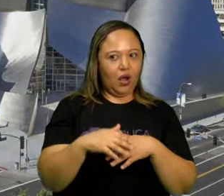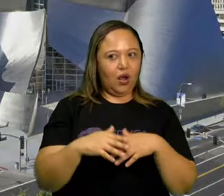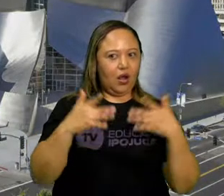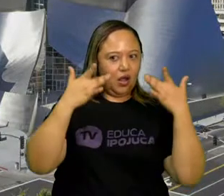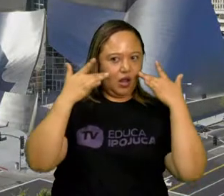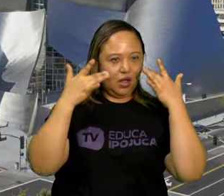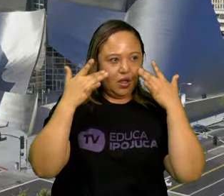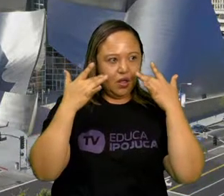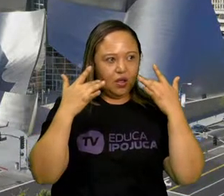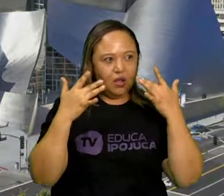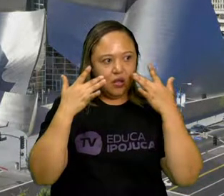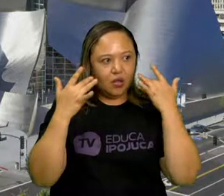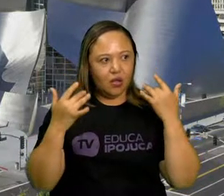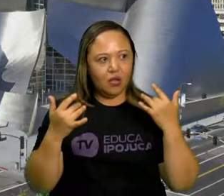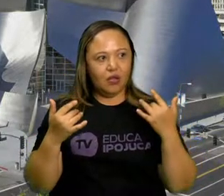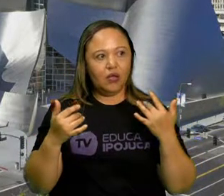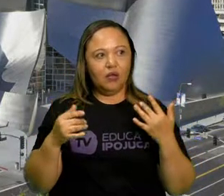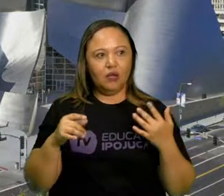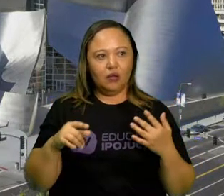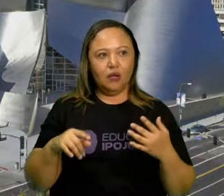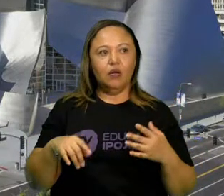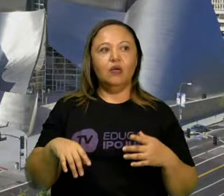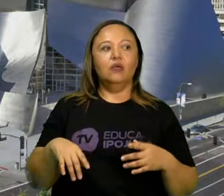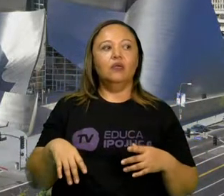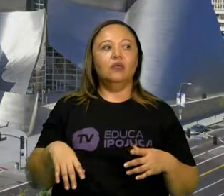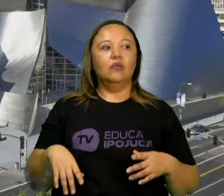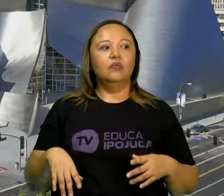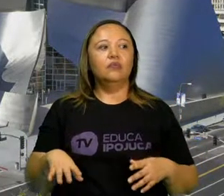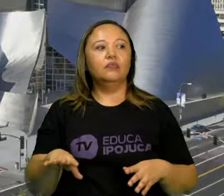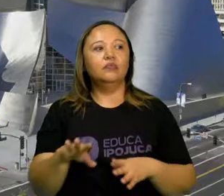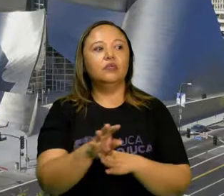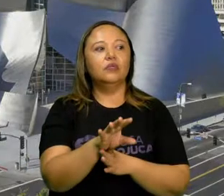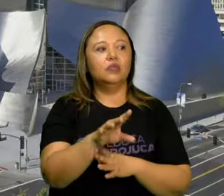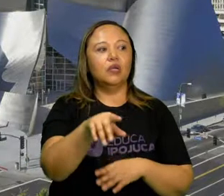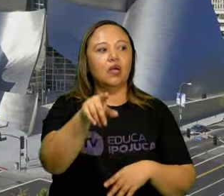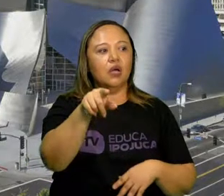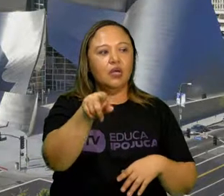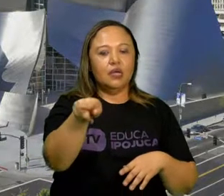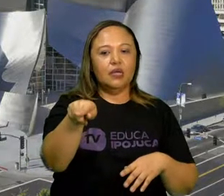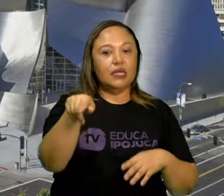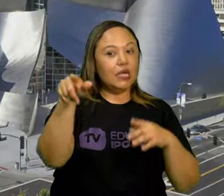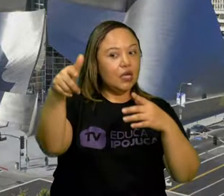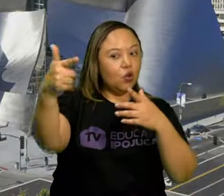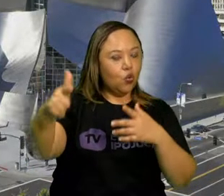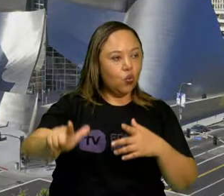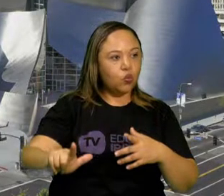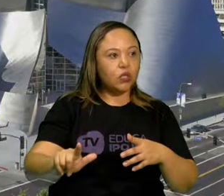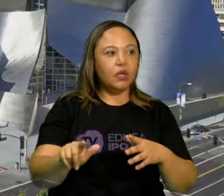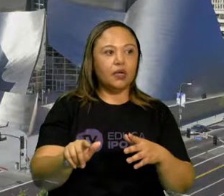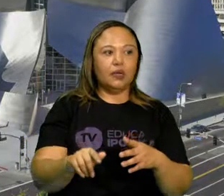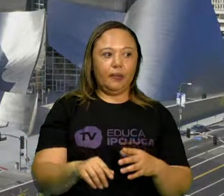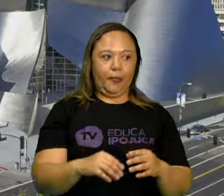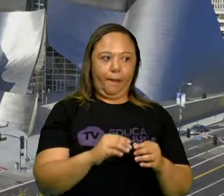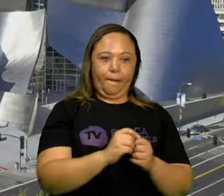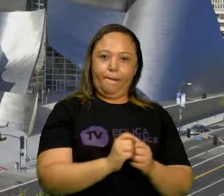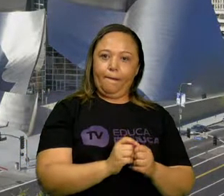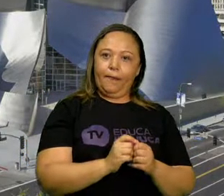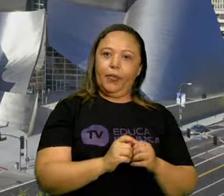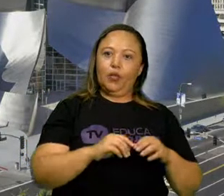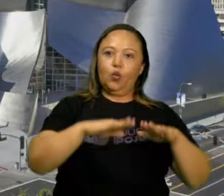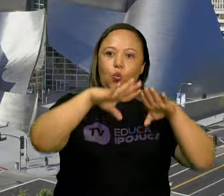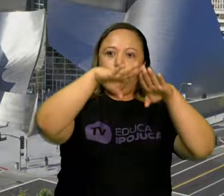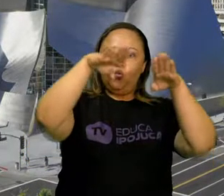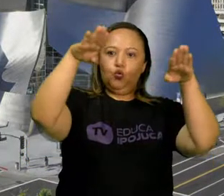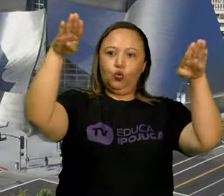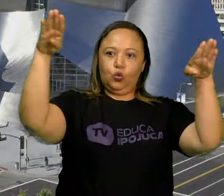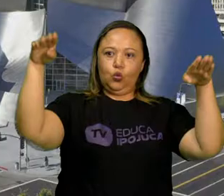aqui são os Cegos. Essa performance é uma performance premiada e tudo mais, enfim. E aqui nós temos a arquitetura, que é o Museu Guggenheim de